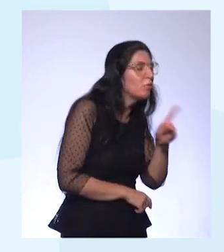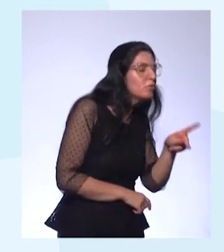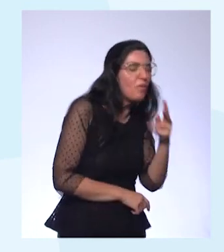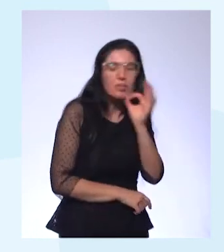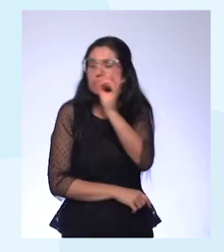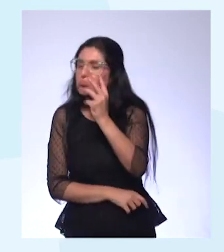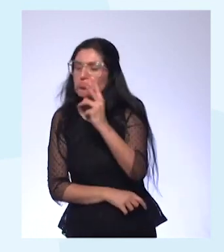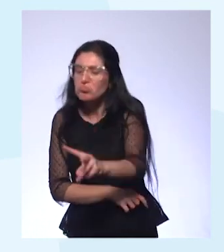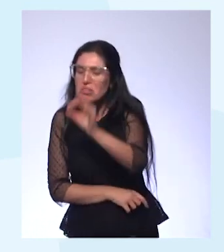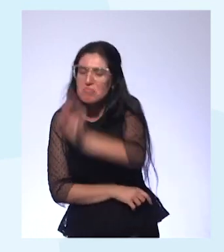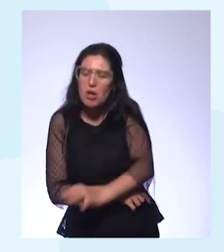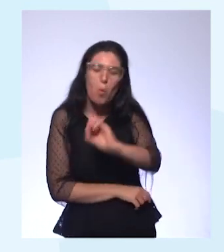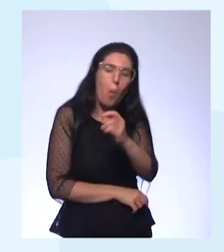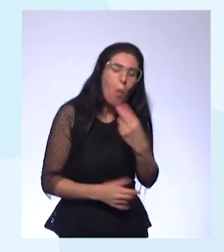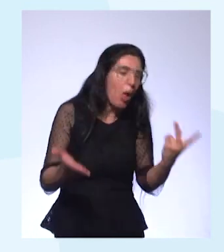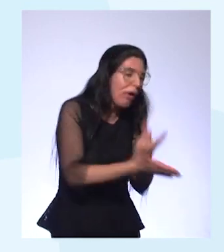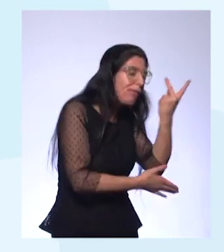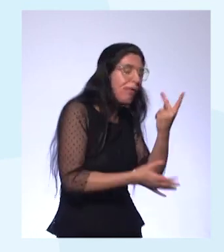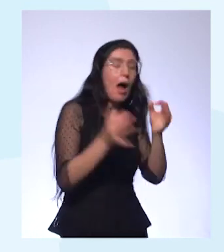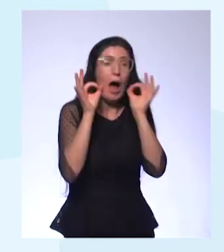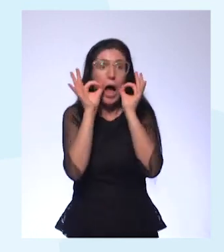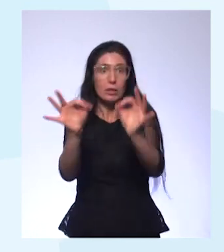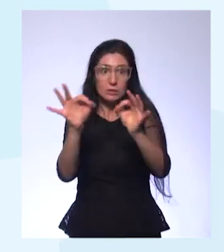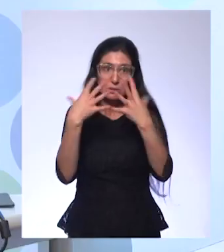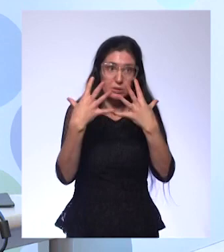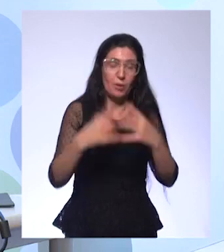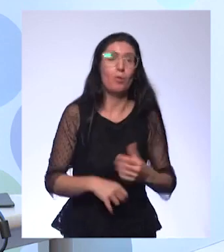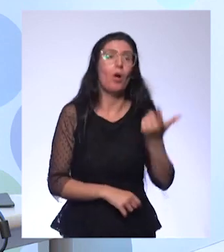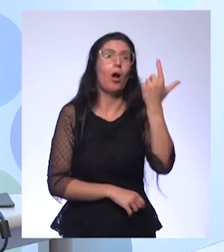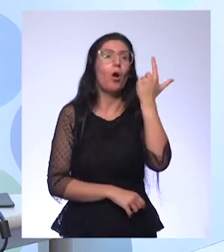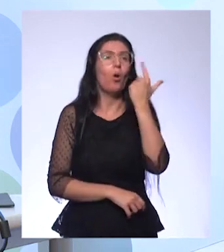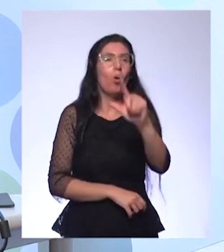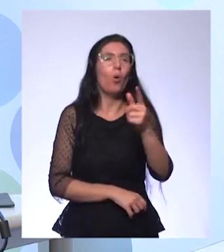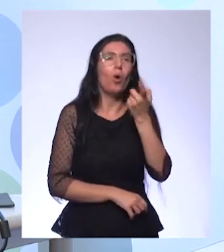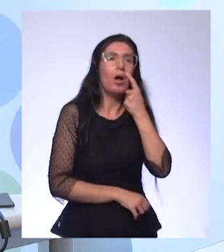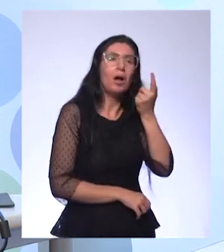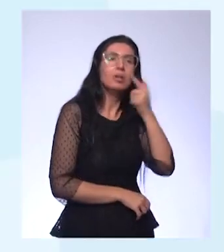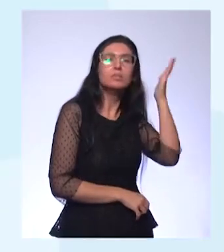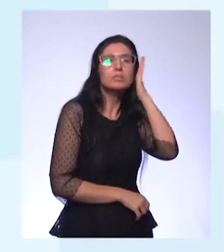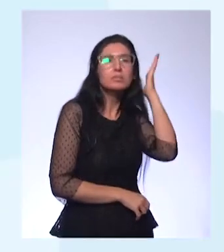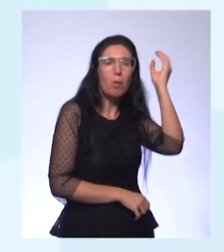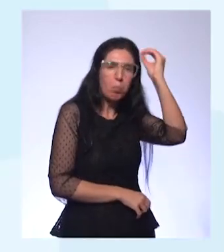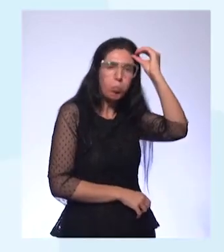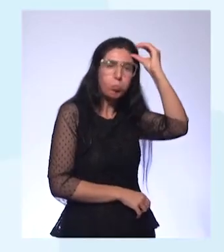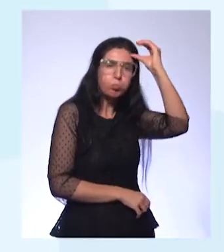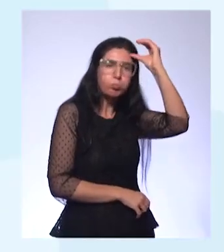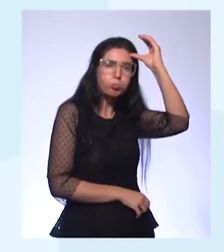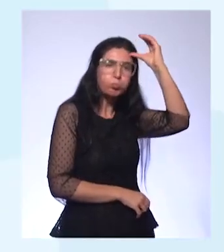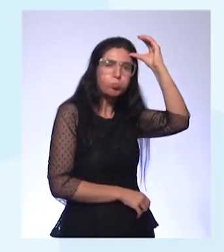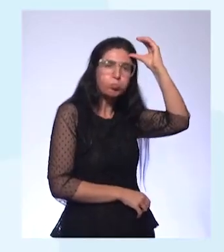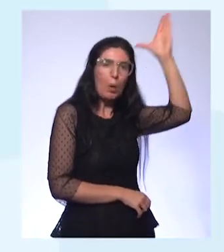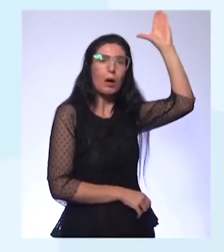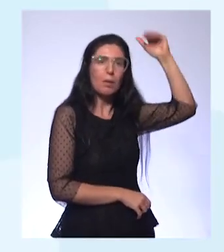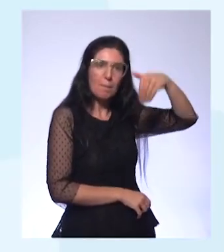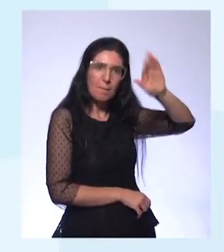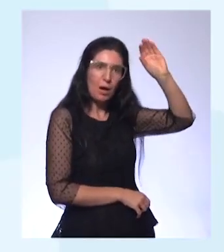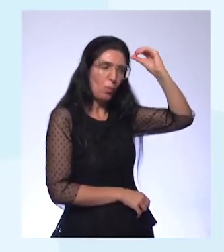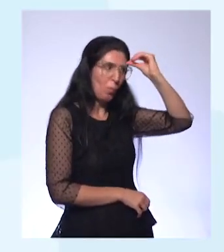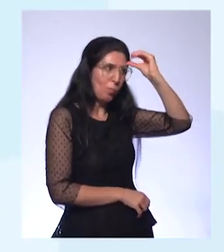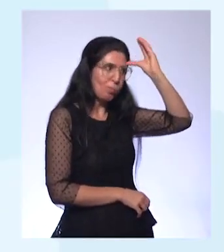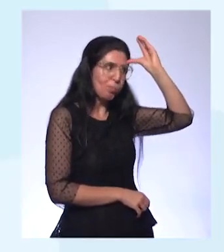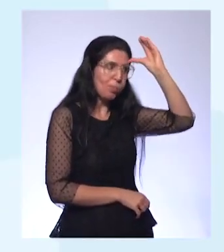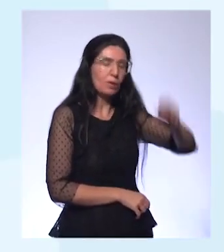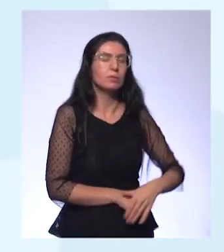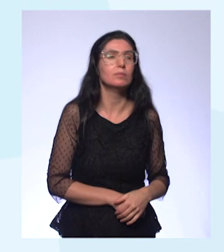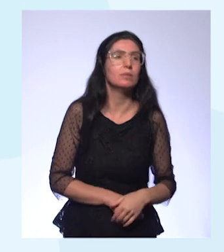né? Então, prestem bastante atenção. A próxima tela tem um Saiba Mais para vocês estarem pesquisando, né? Tem um folder sobre os biomas